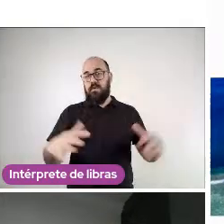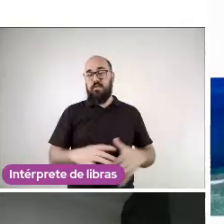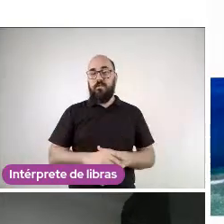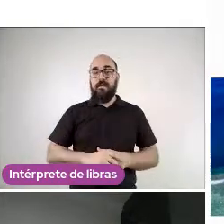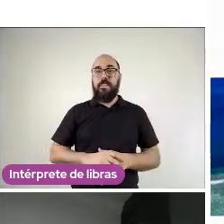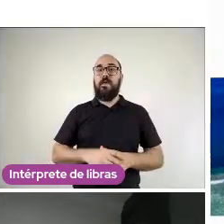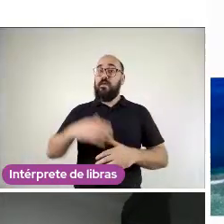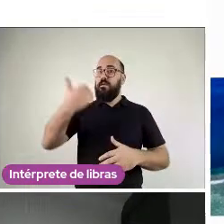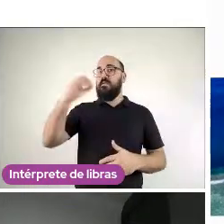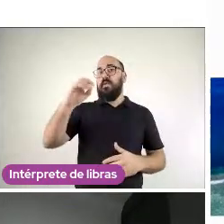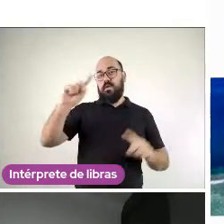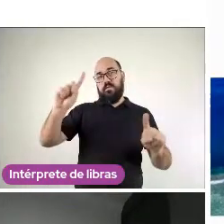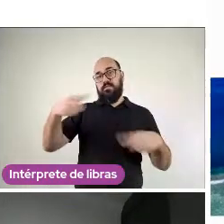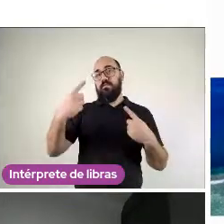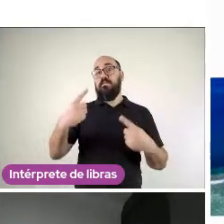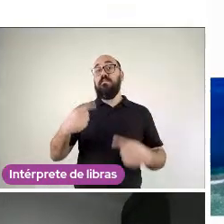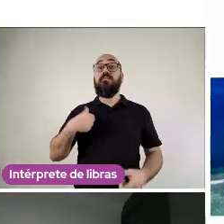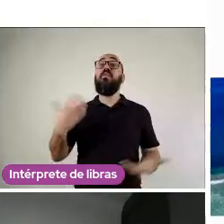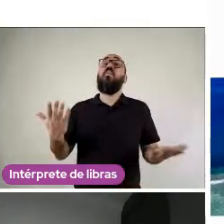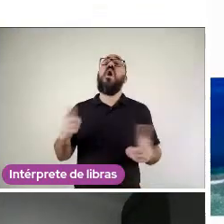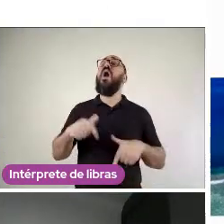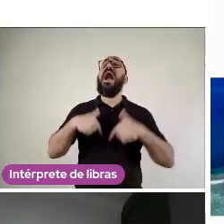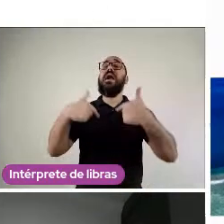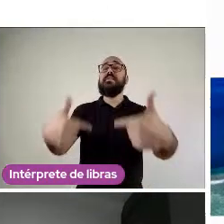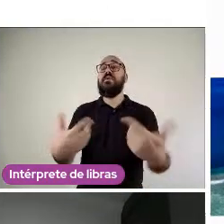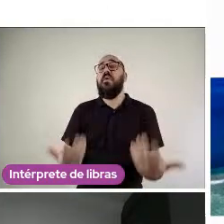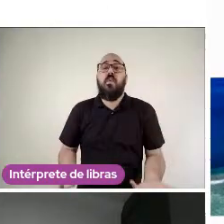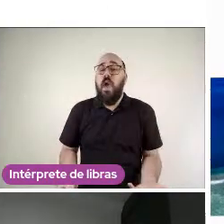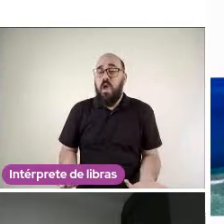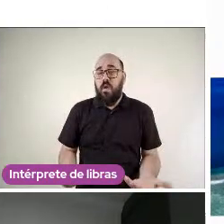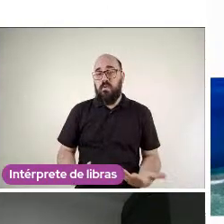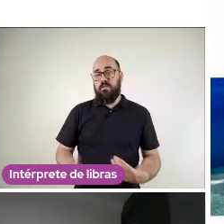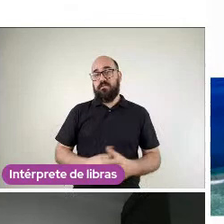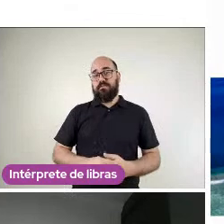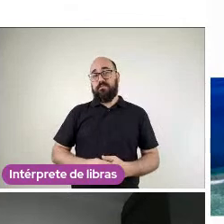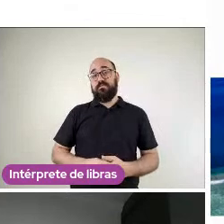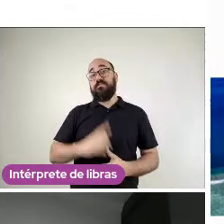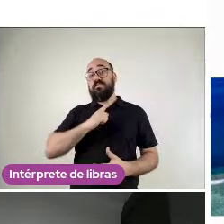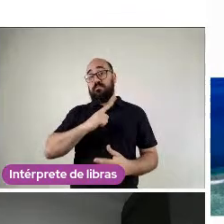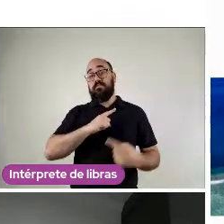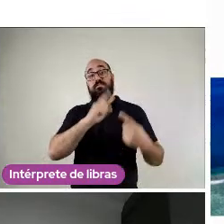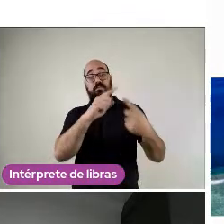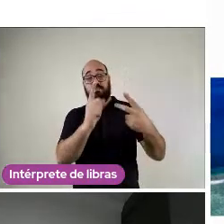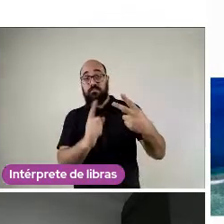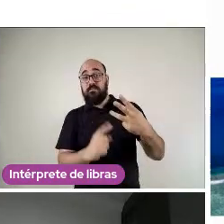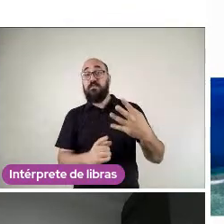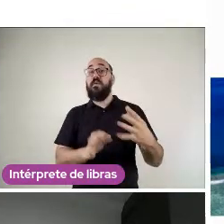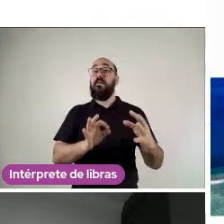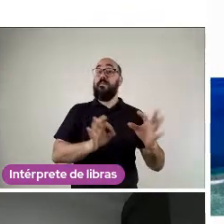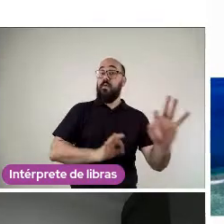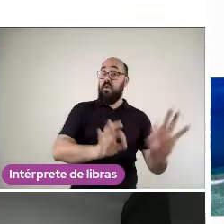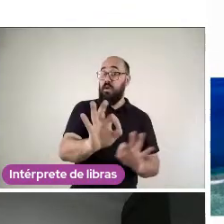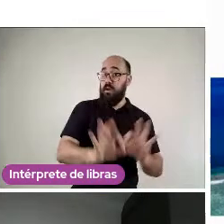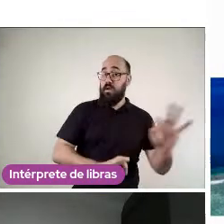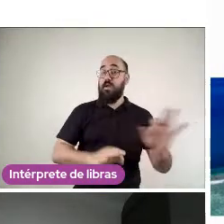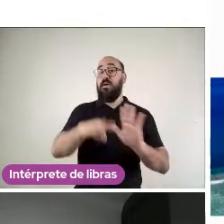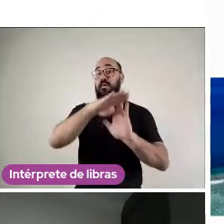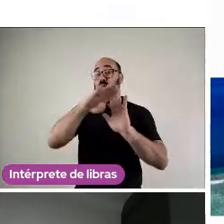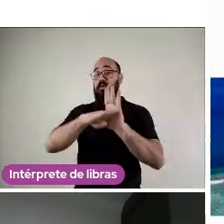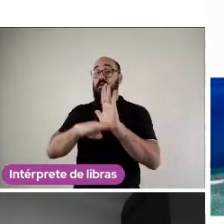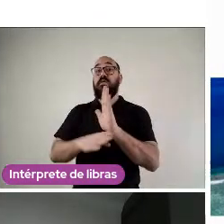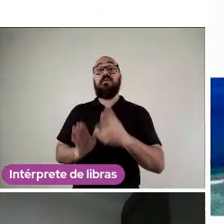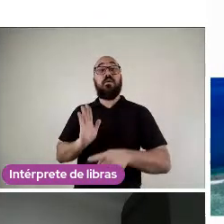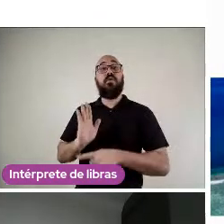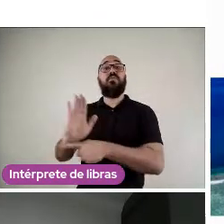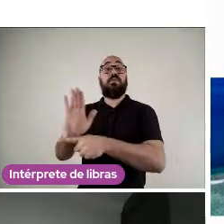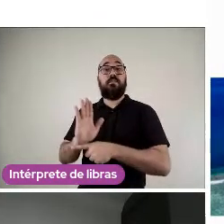são as ações da década. As ações, elas são categorizadas em programas, projetos, atividades e contribuição. Né? Então, programas